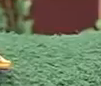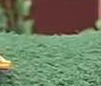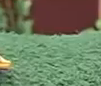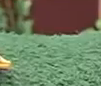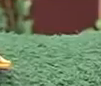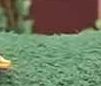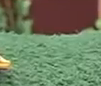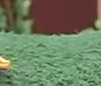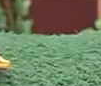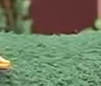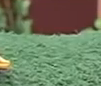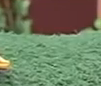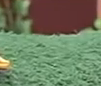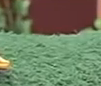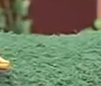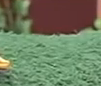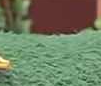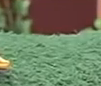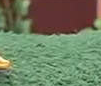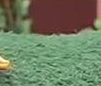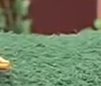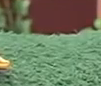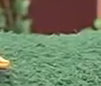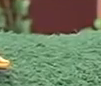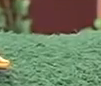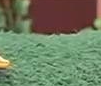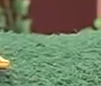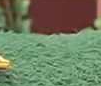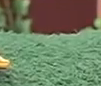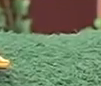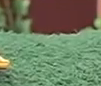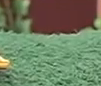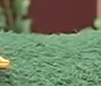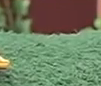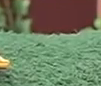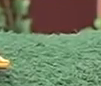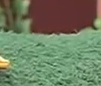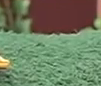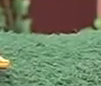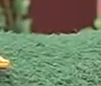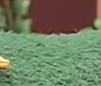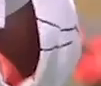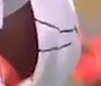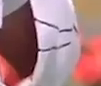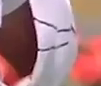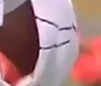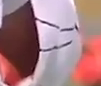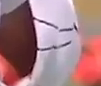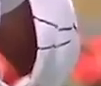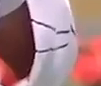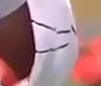Cordel quer dizer barbante ou se não mesmo cordão.